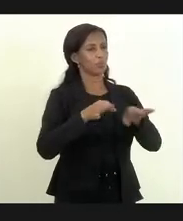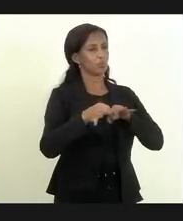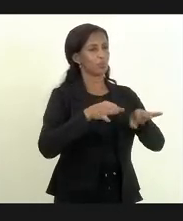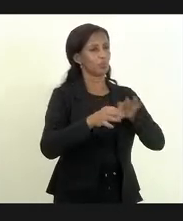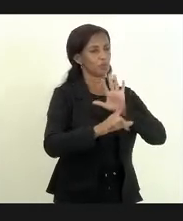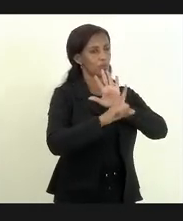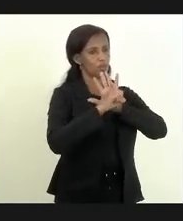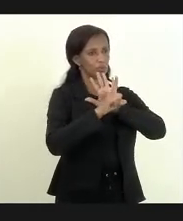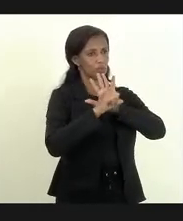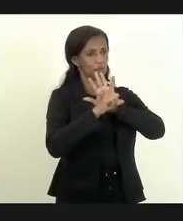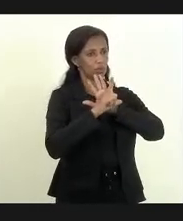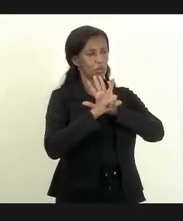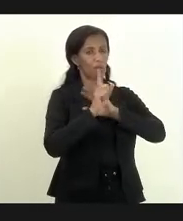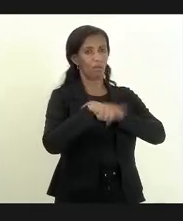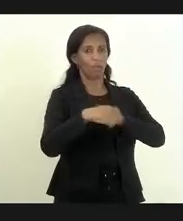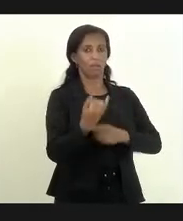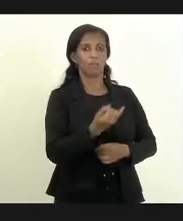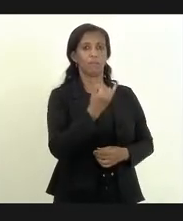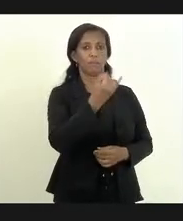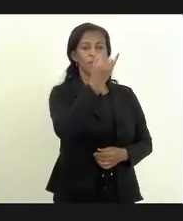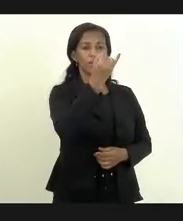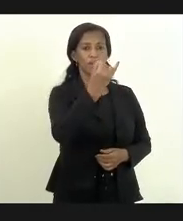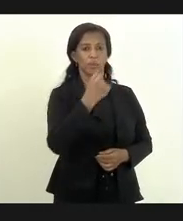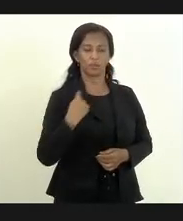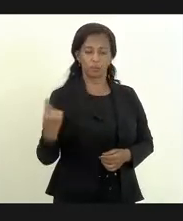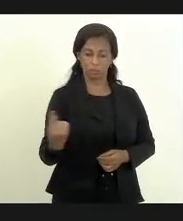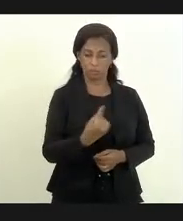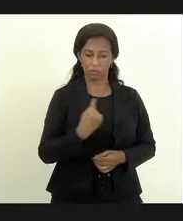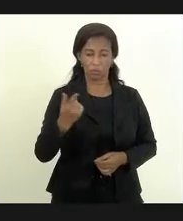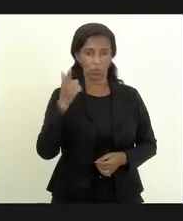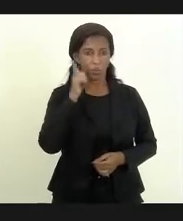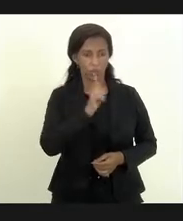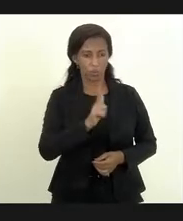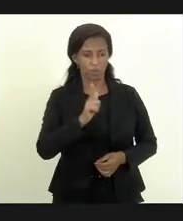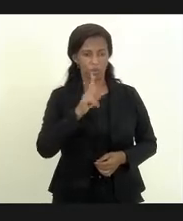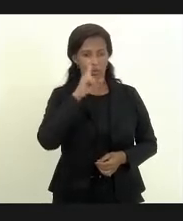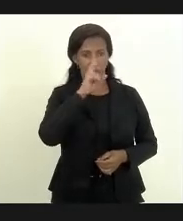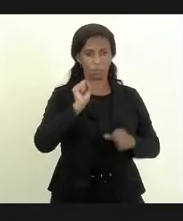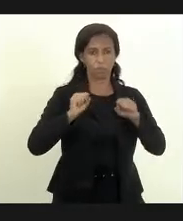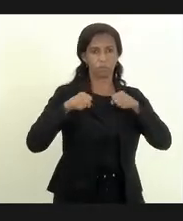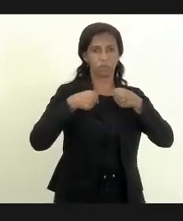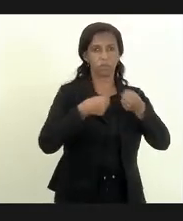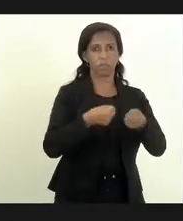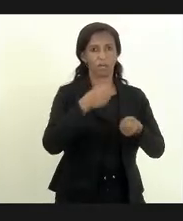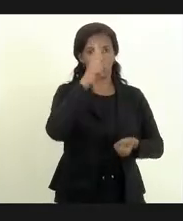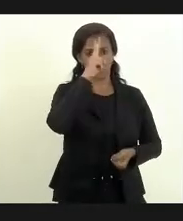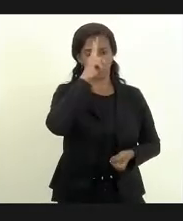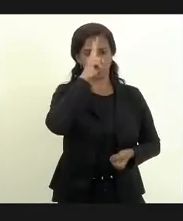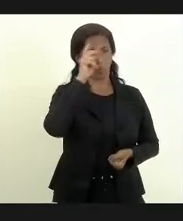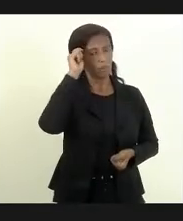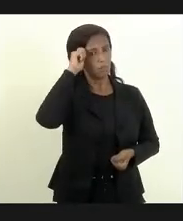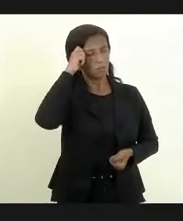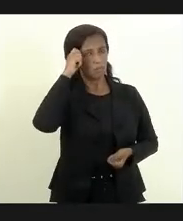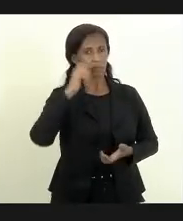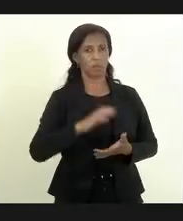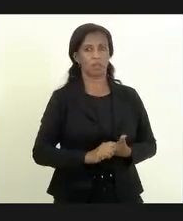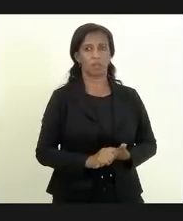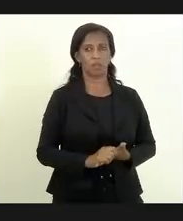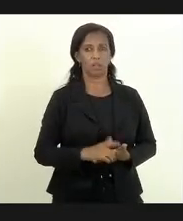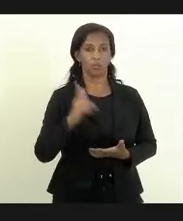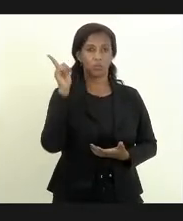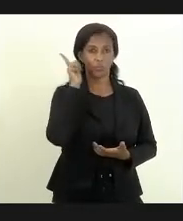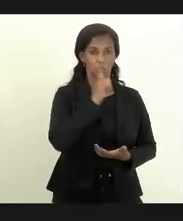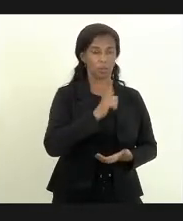lei é importante para que a gente consiga reforçar a história do negro, para que a gente